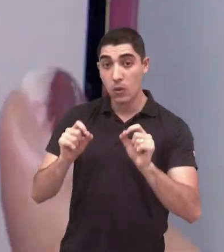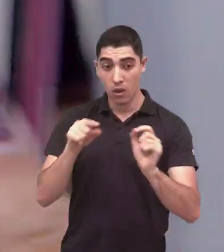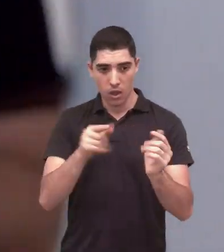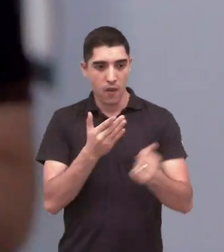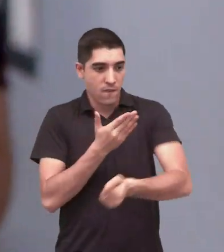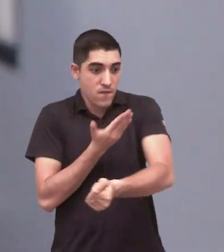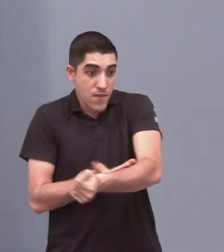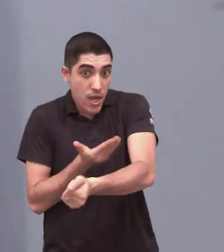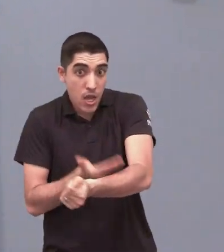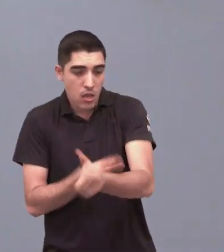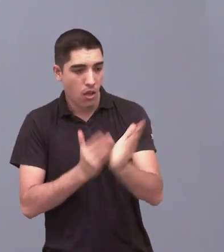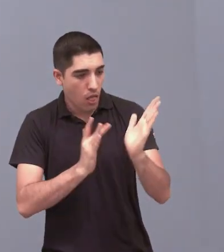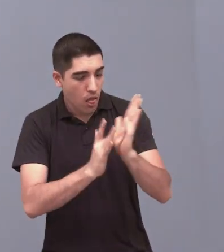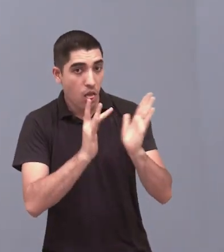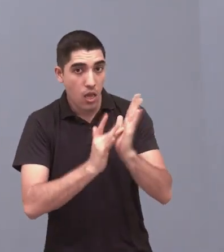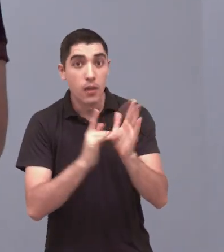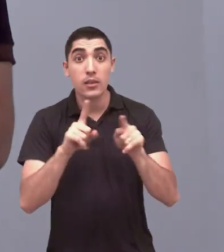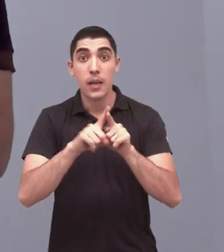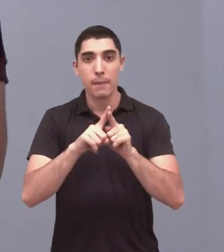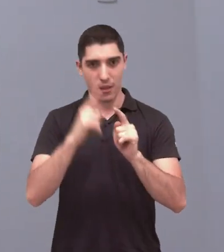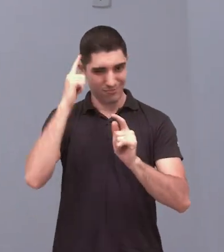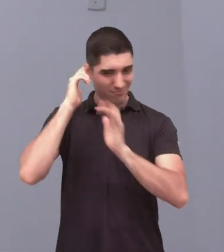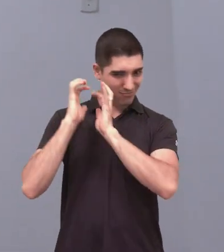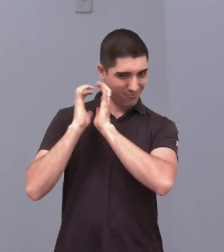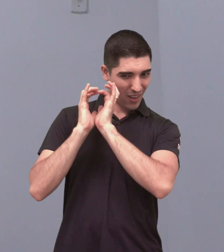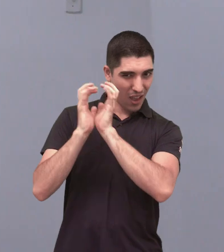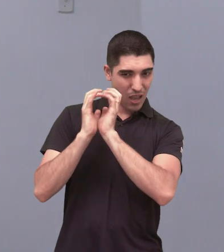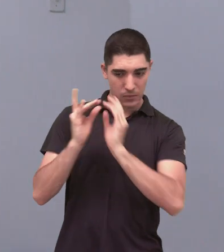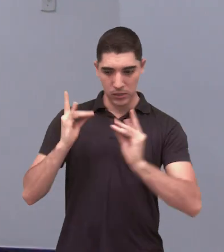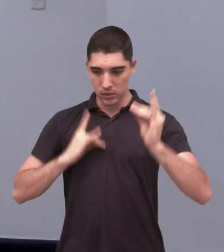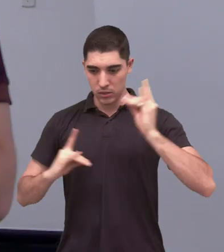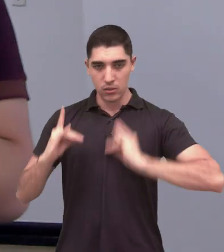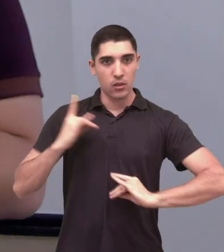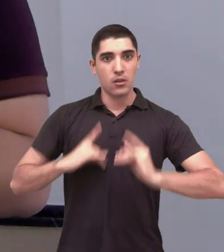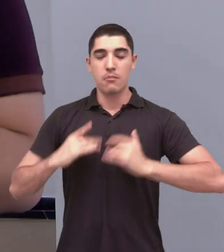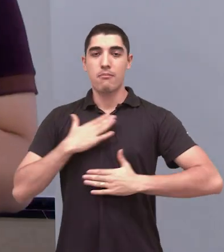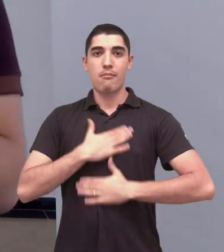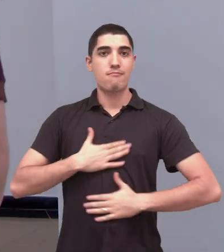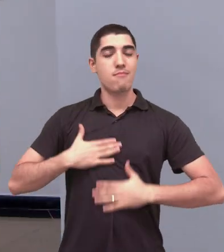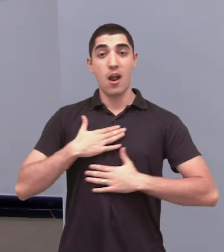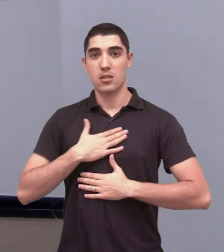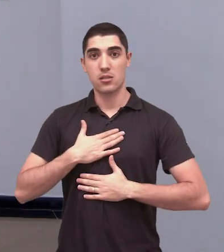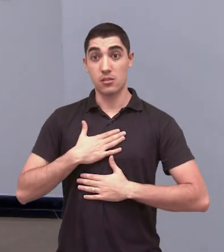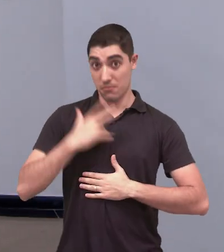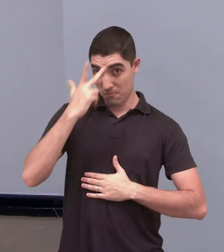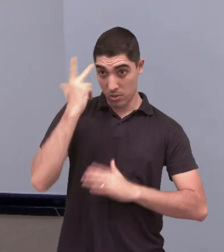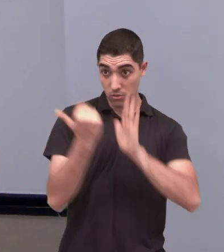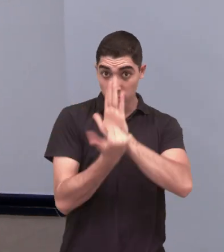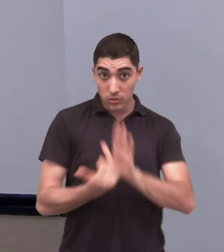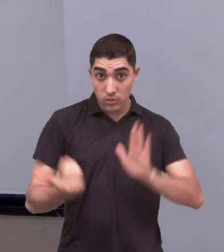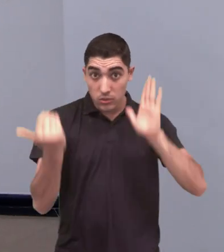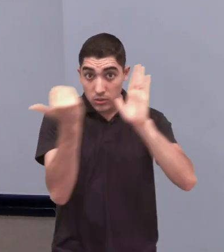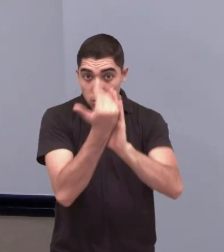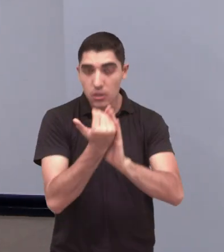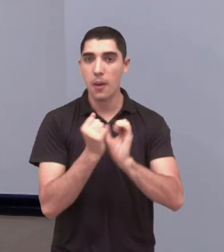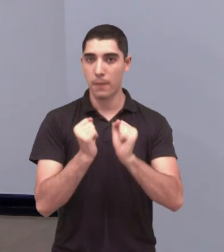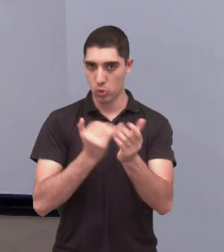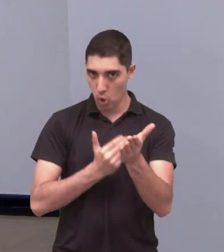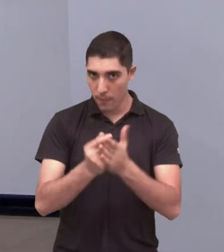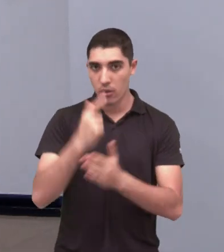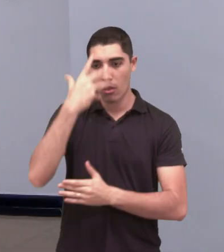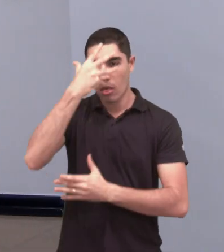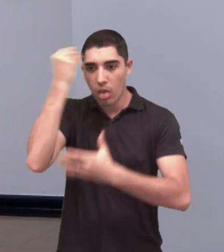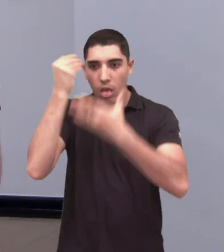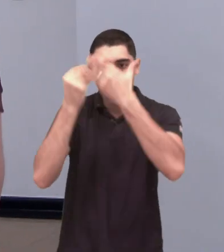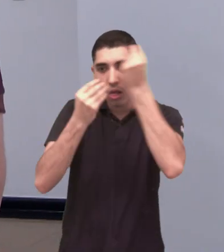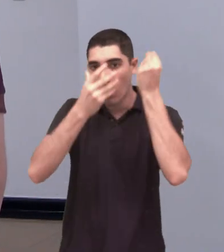geram, e por conta dos estímulos que causam no cérebro, pessoas que têm essa prática exageradamente podem